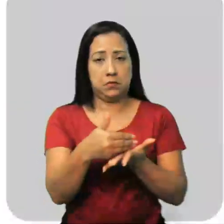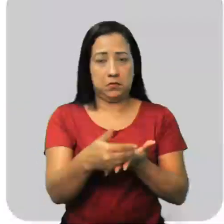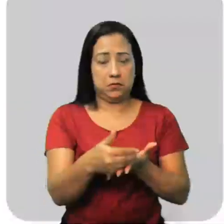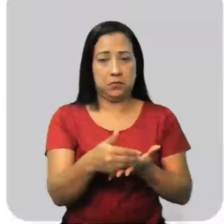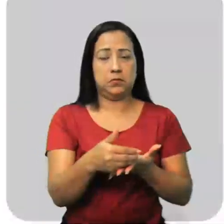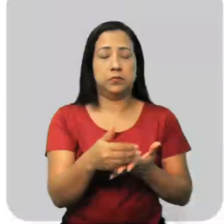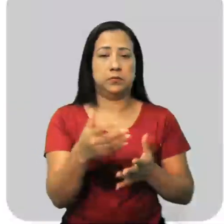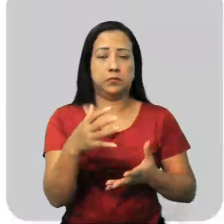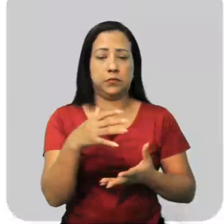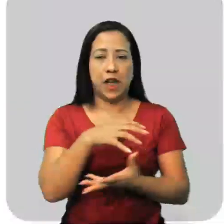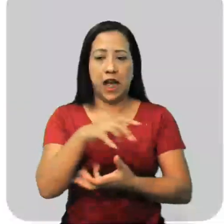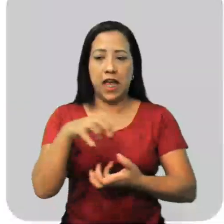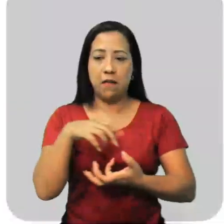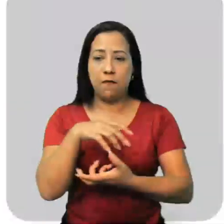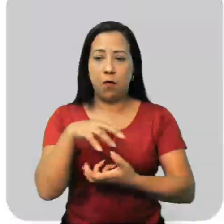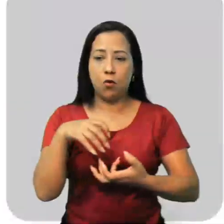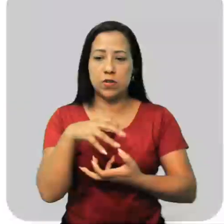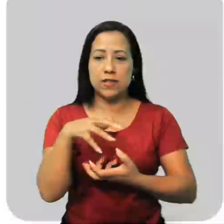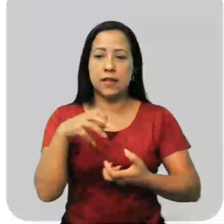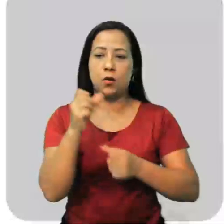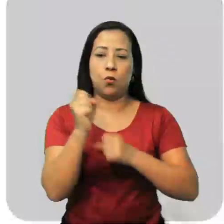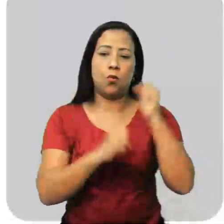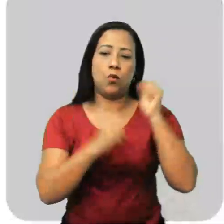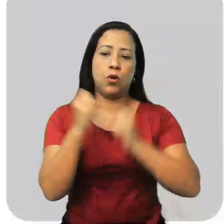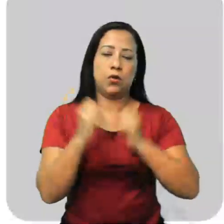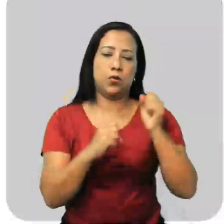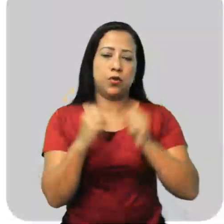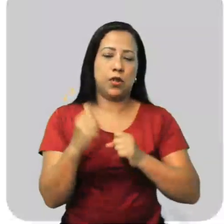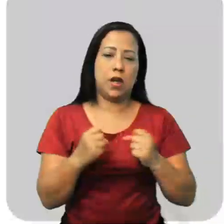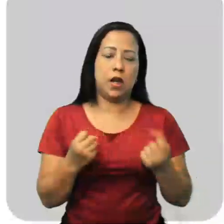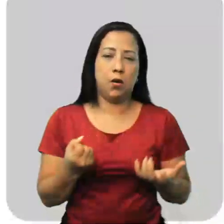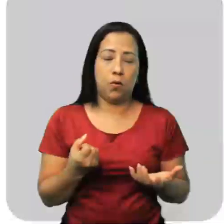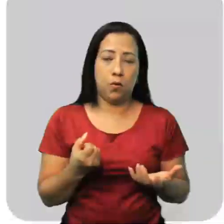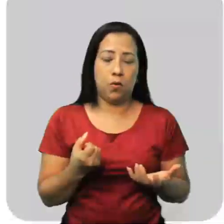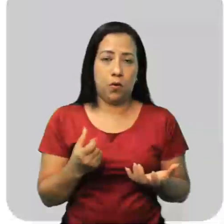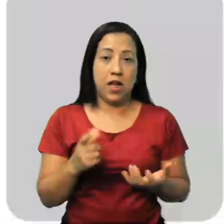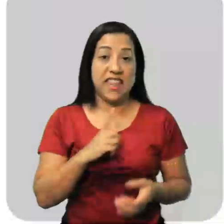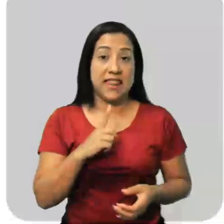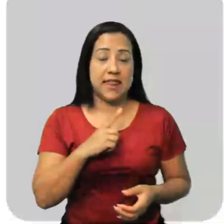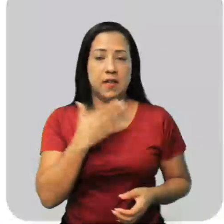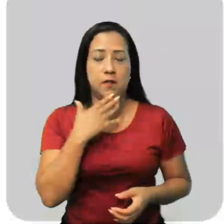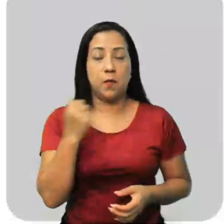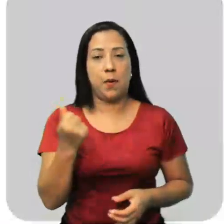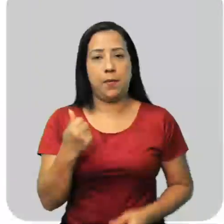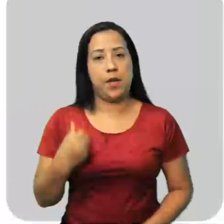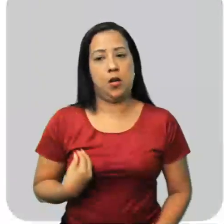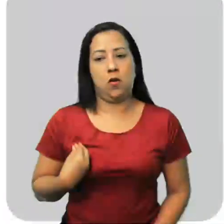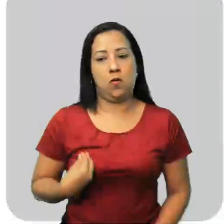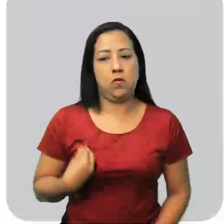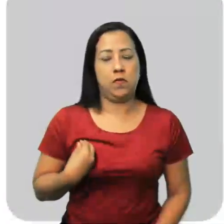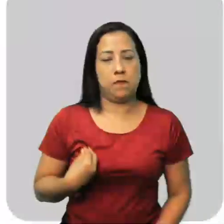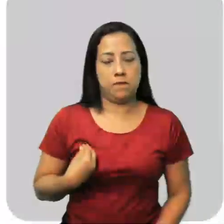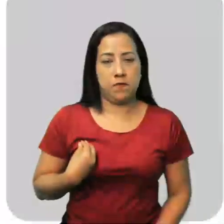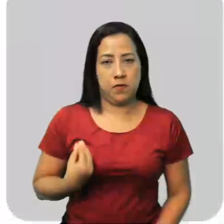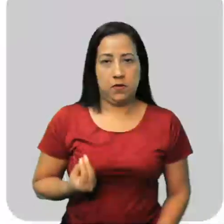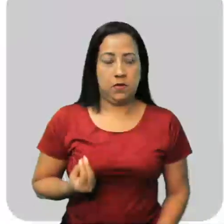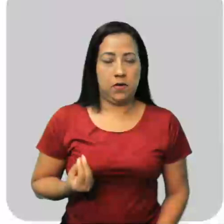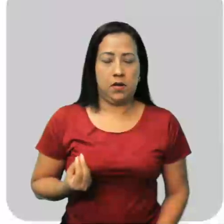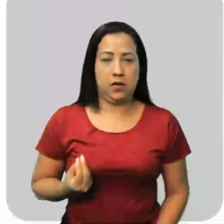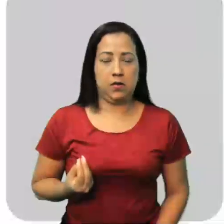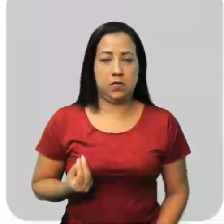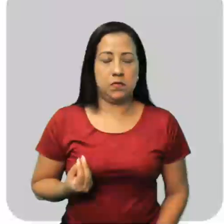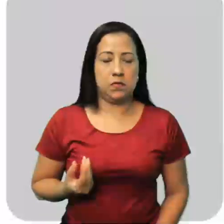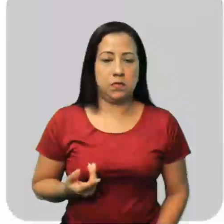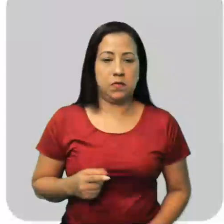A maneira que começa a Revolução Industrial, houve uma melhor qualidade de vida. Isso vai classificar para a Europa,